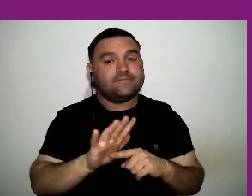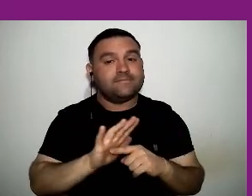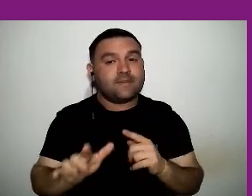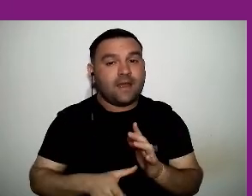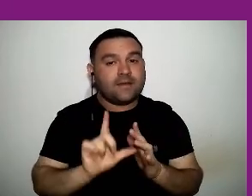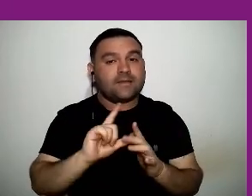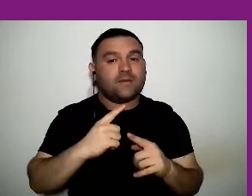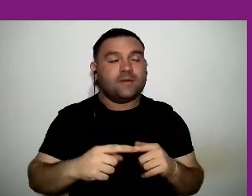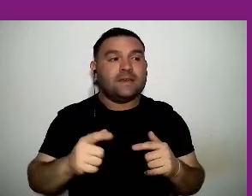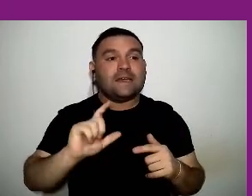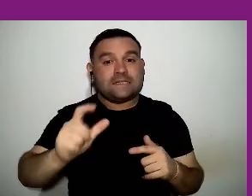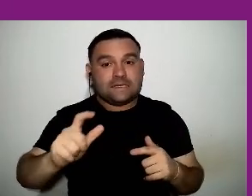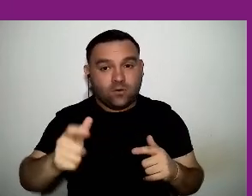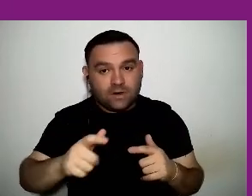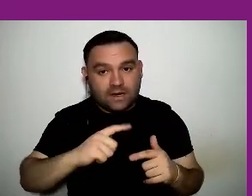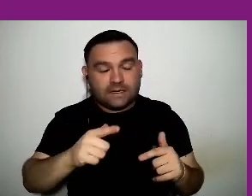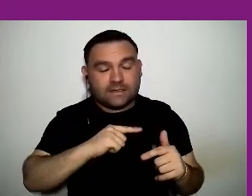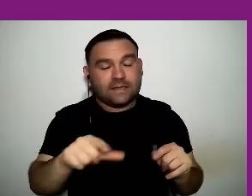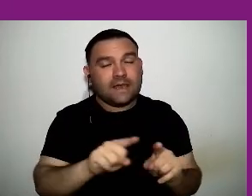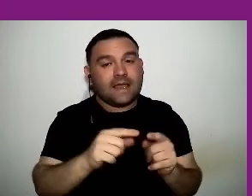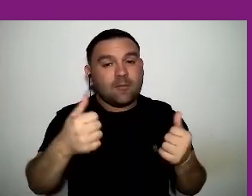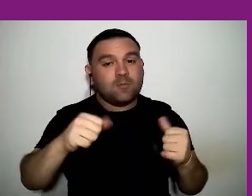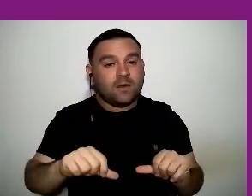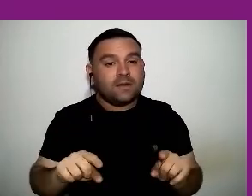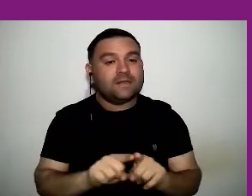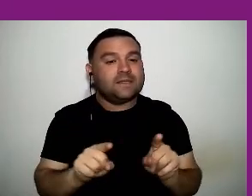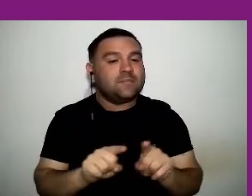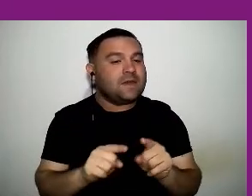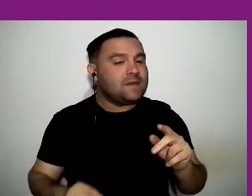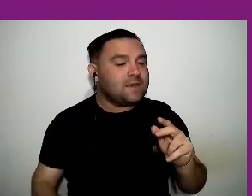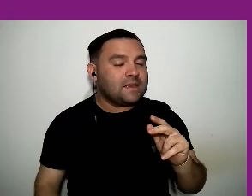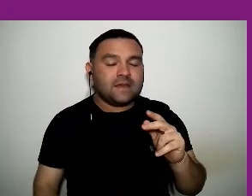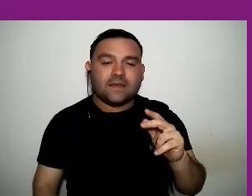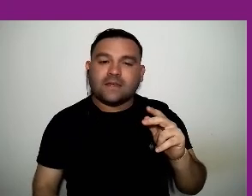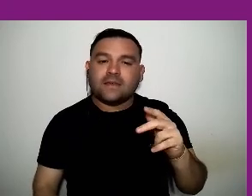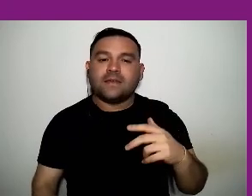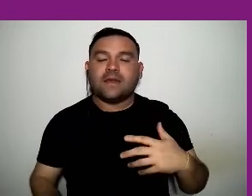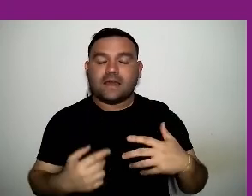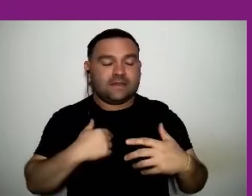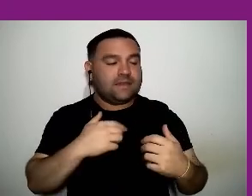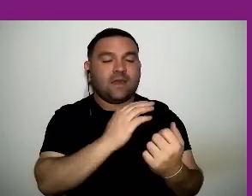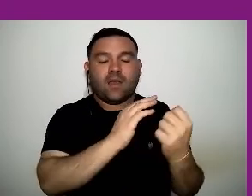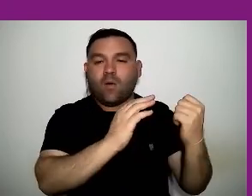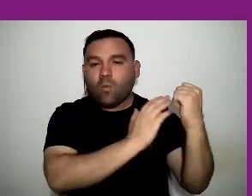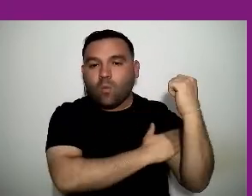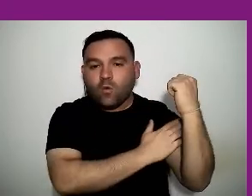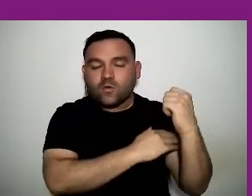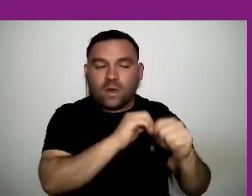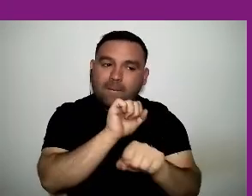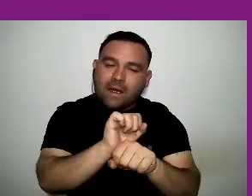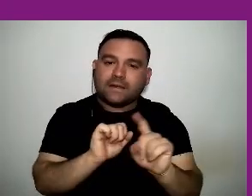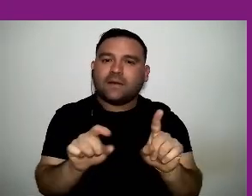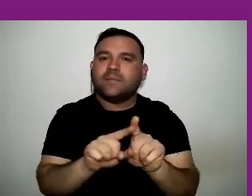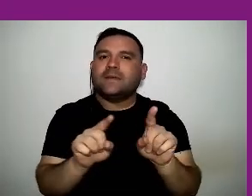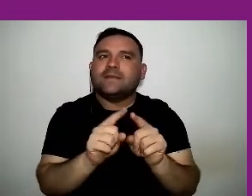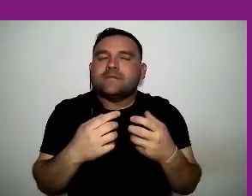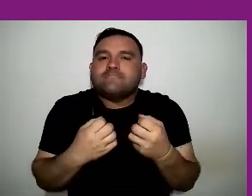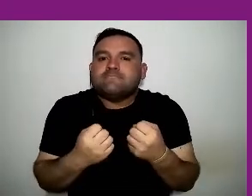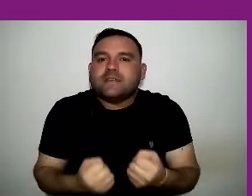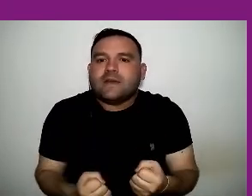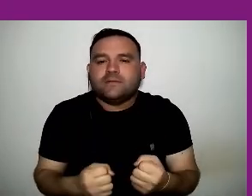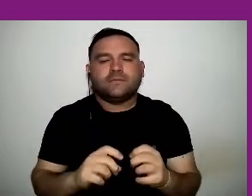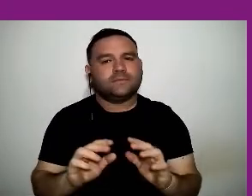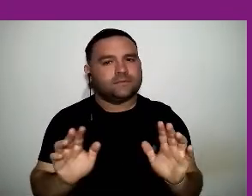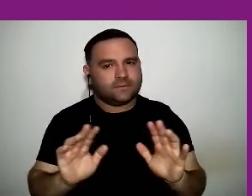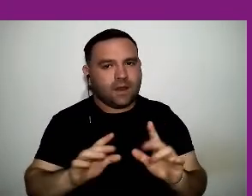mais a sincronia, pior o marcador. Nunca deixe os músculos parados, mas ao mesmo tempo não sobrecarregue os